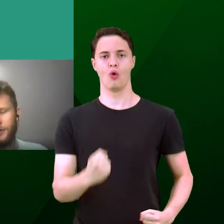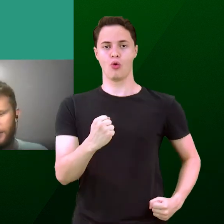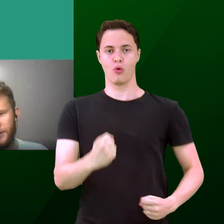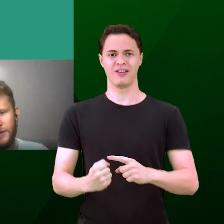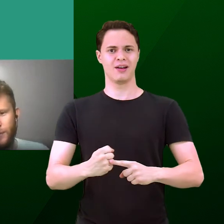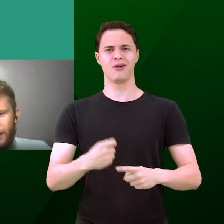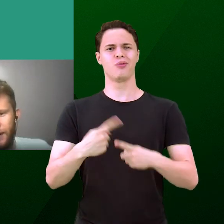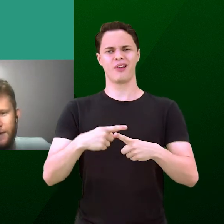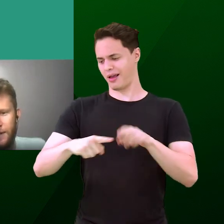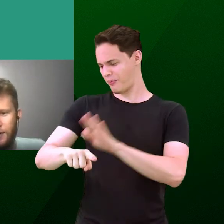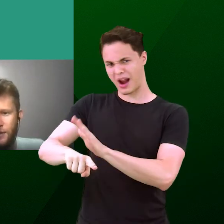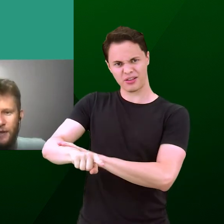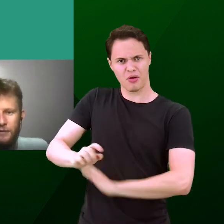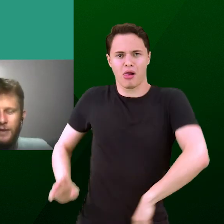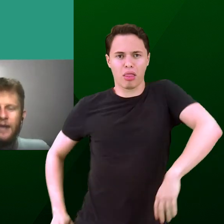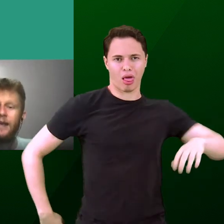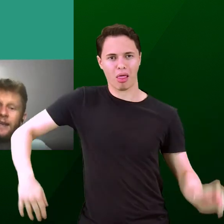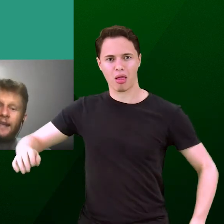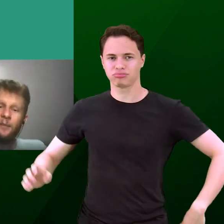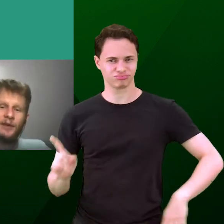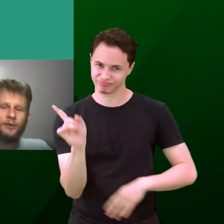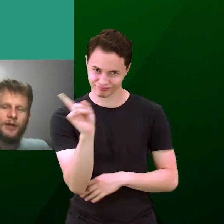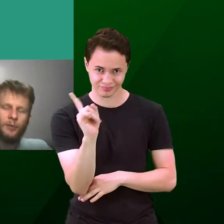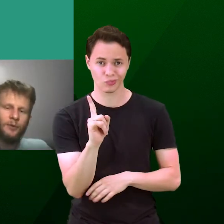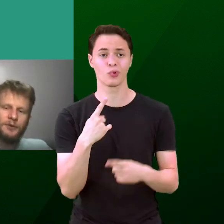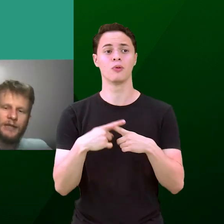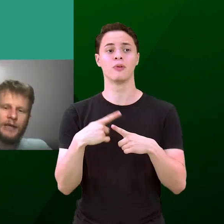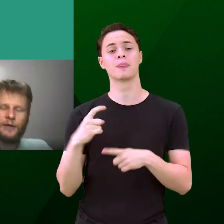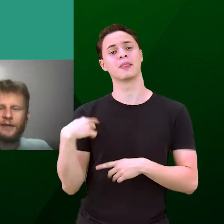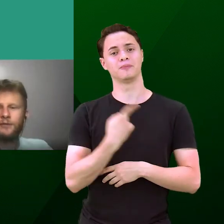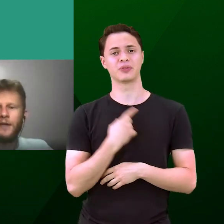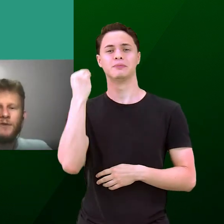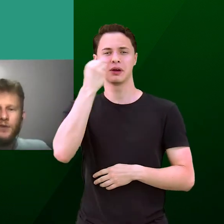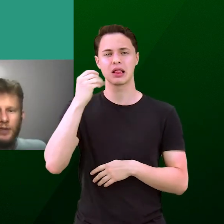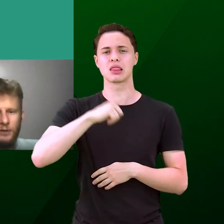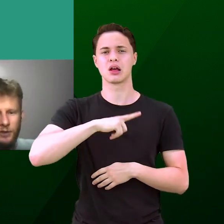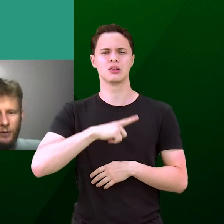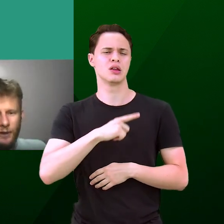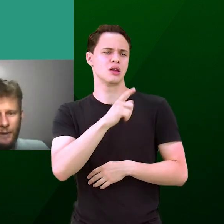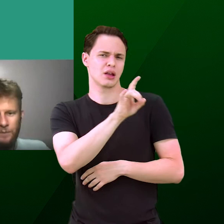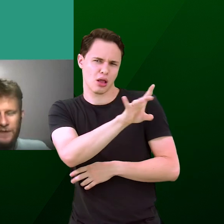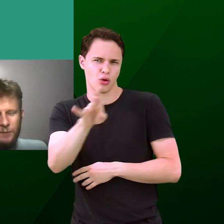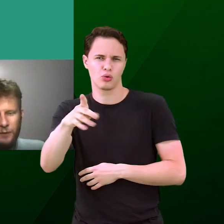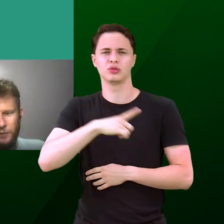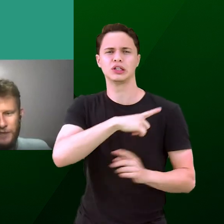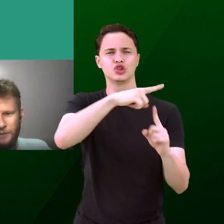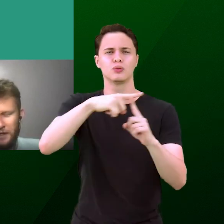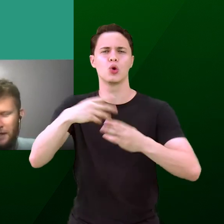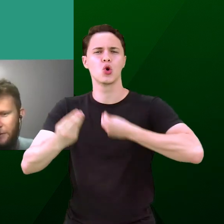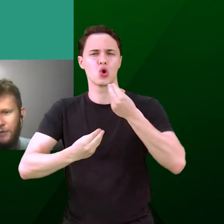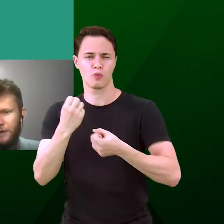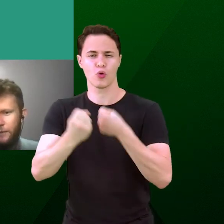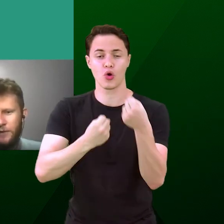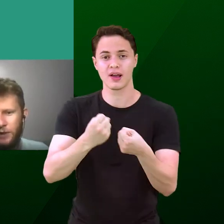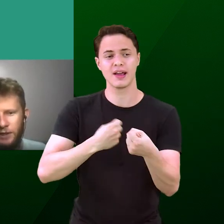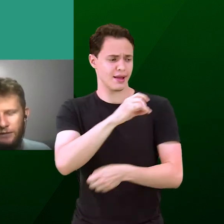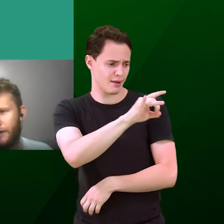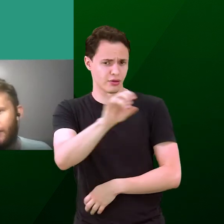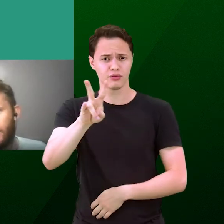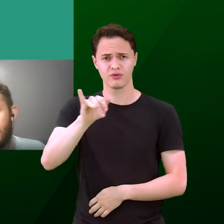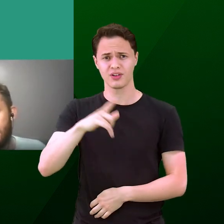né? Para a corrida adaptada a esses três tipos de pisada. Ok? Partindo para os